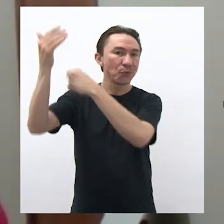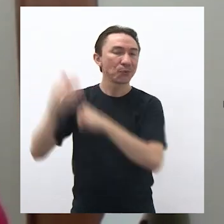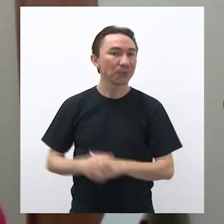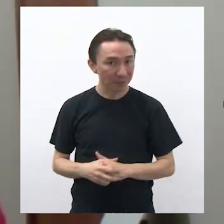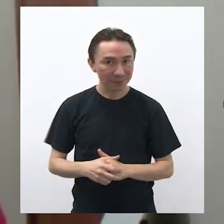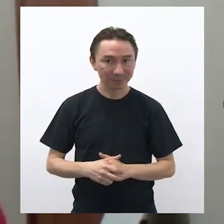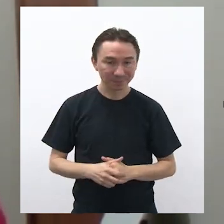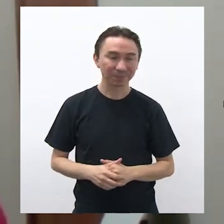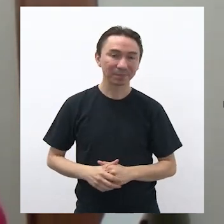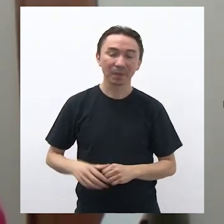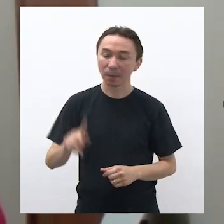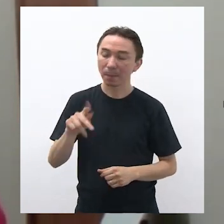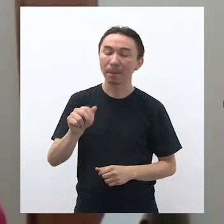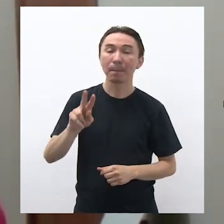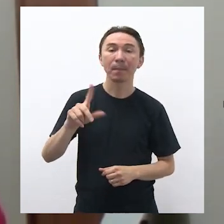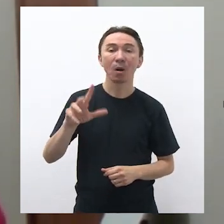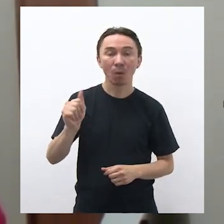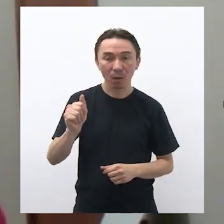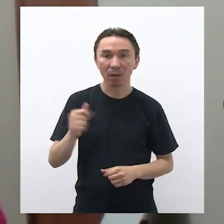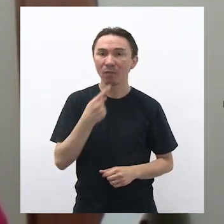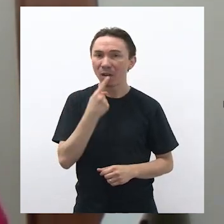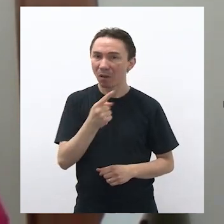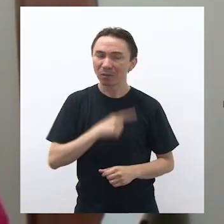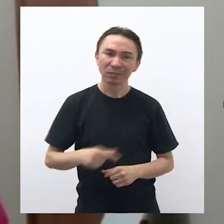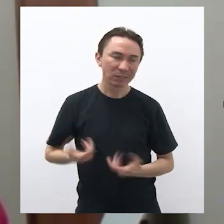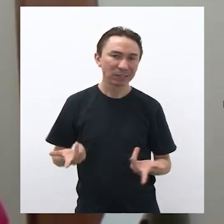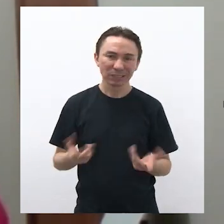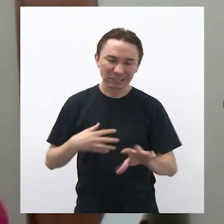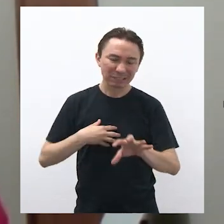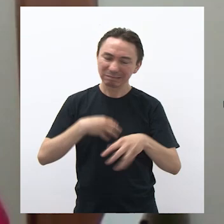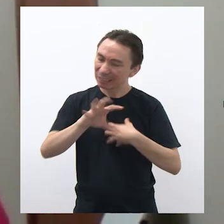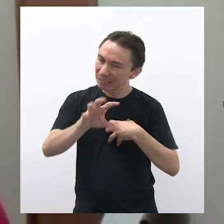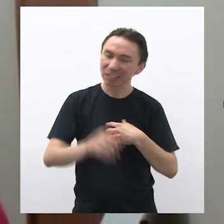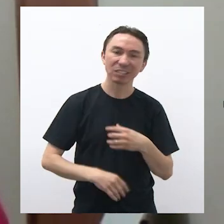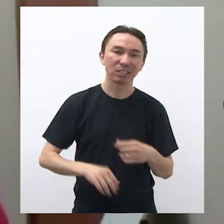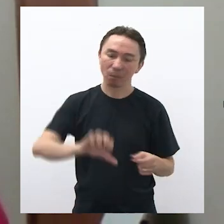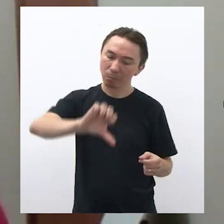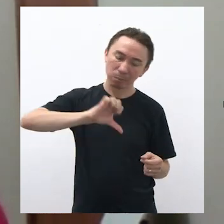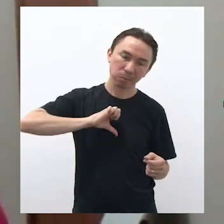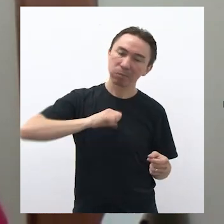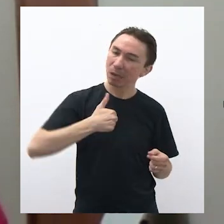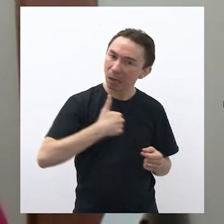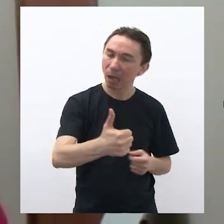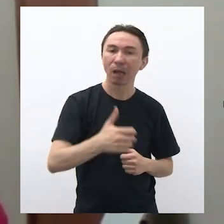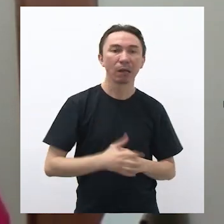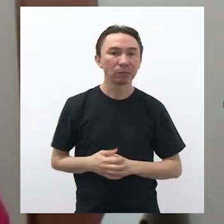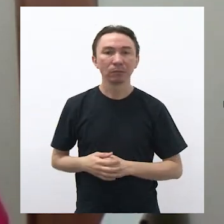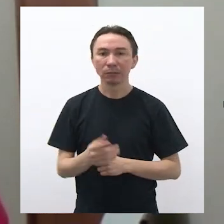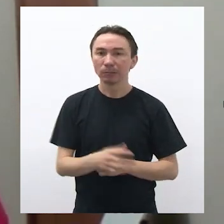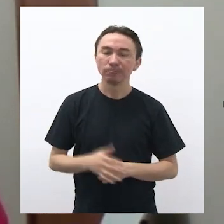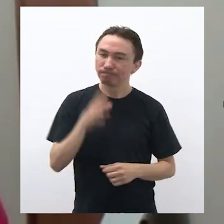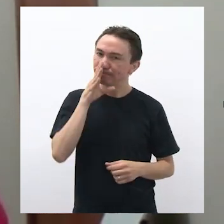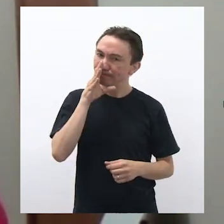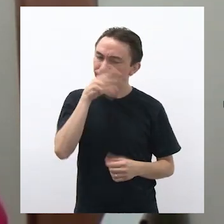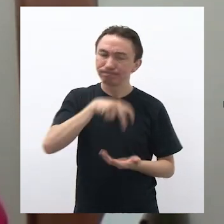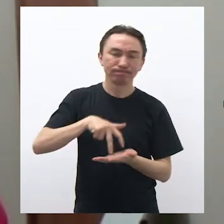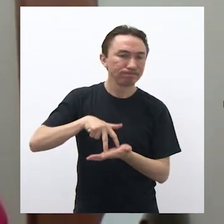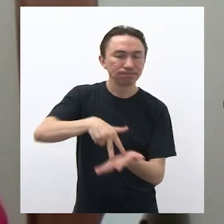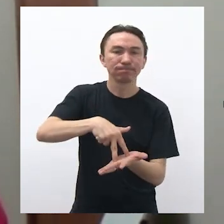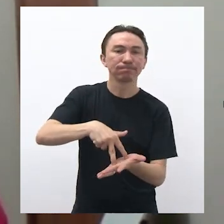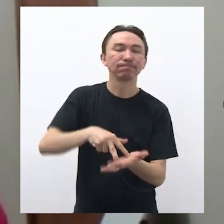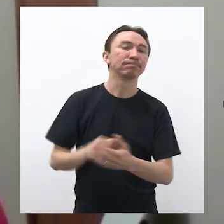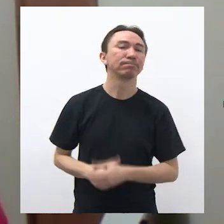aqui. A professora Paula comenta da questão da empatia, resiliência, persistência. A professora Maria